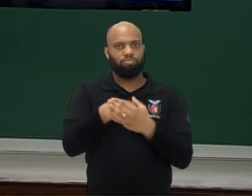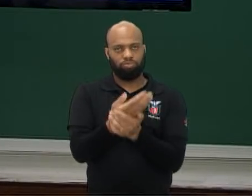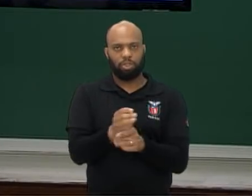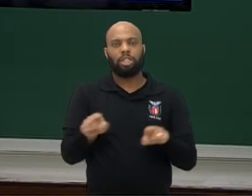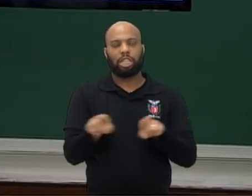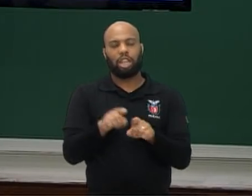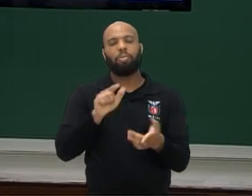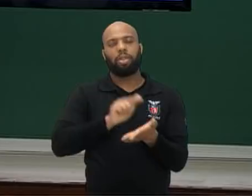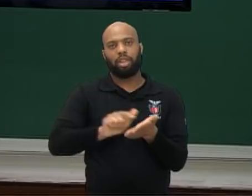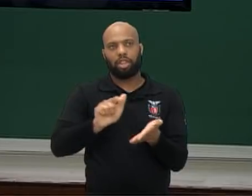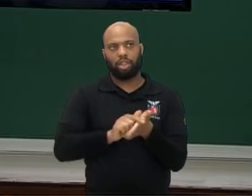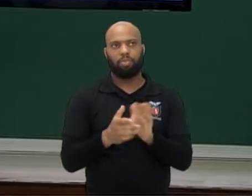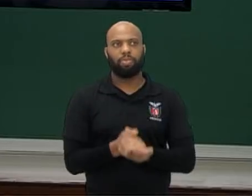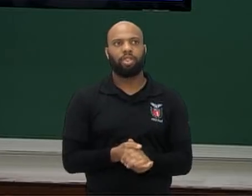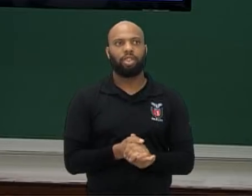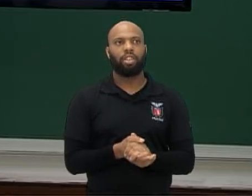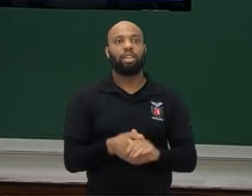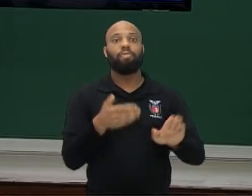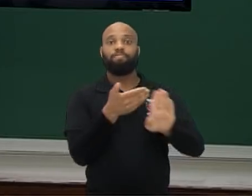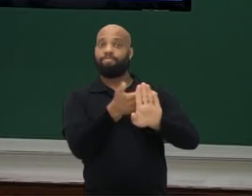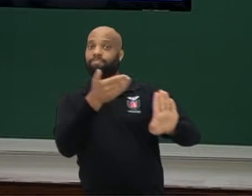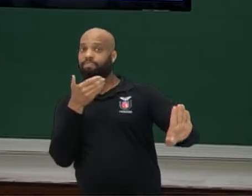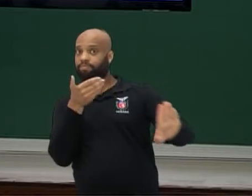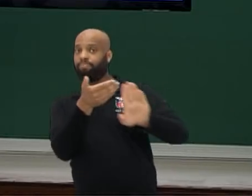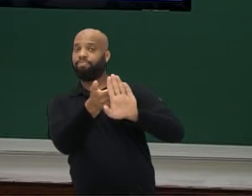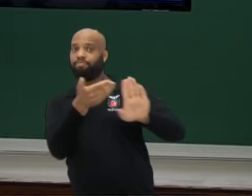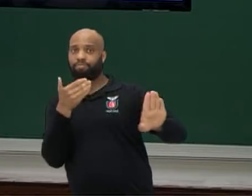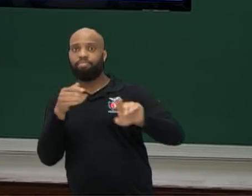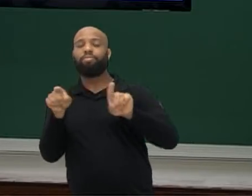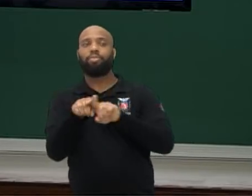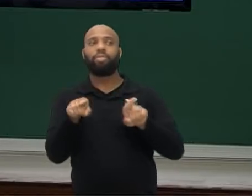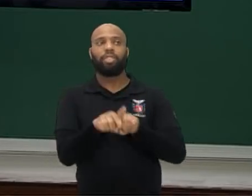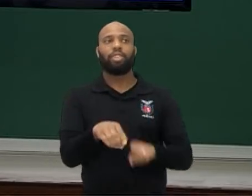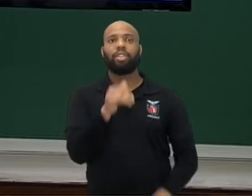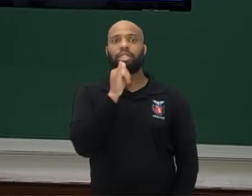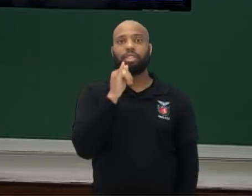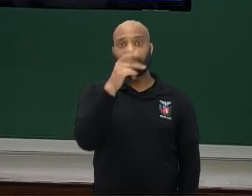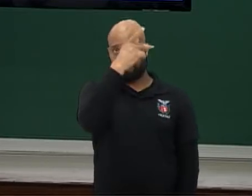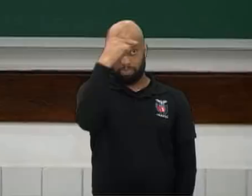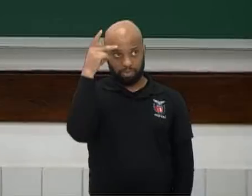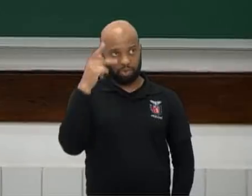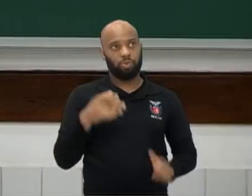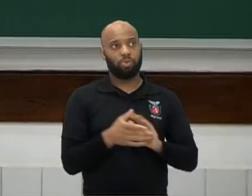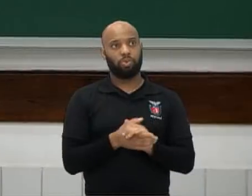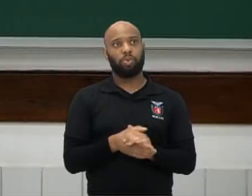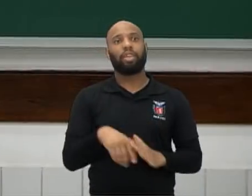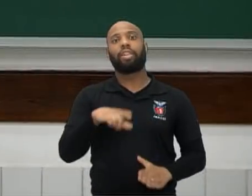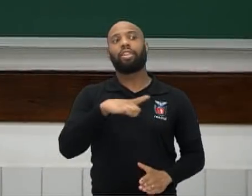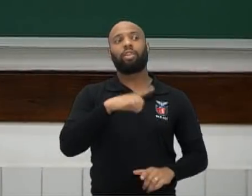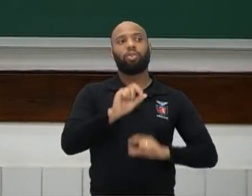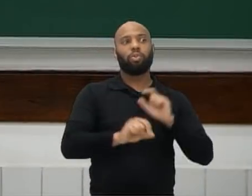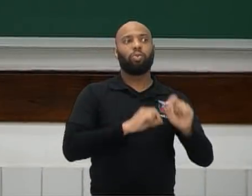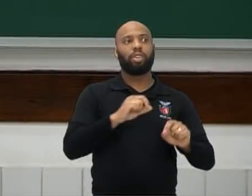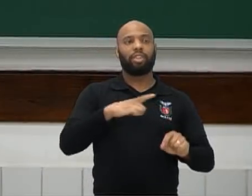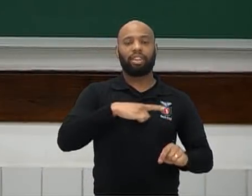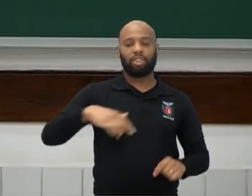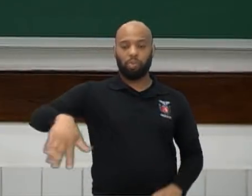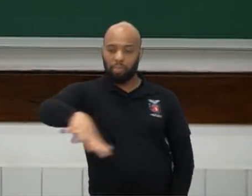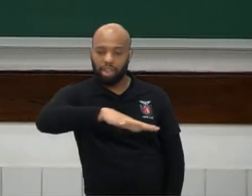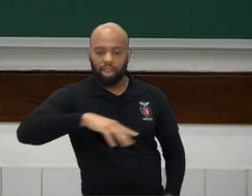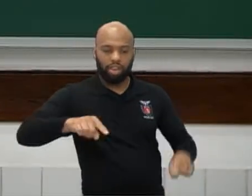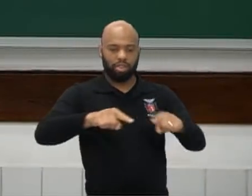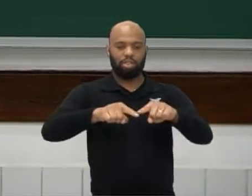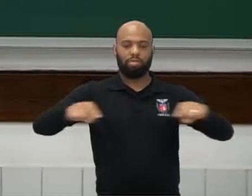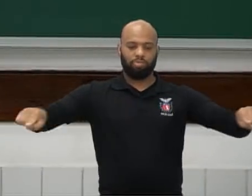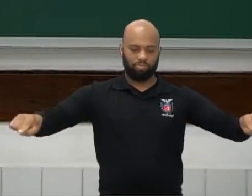necessária. O distanciamento social, pessoal, as pessoas têm que ter uma área ao